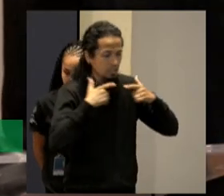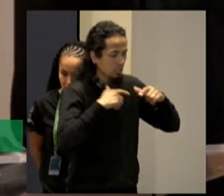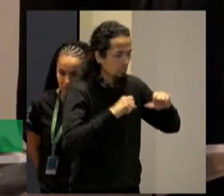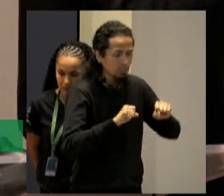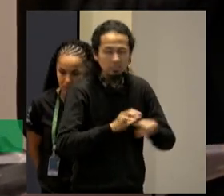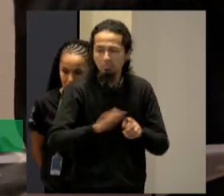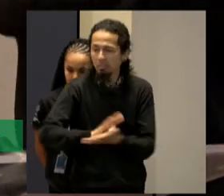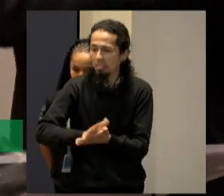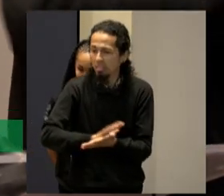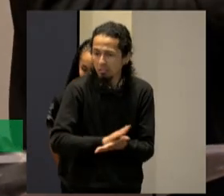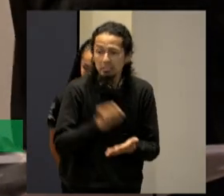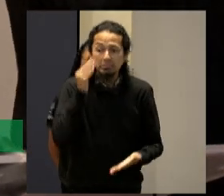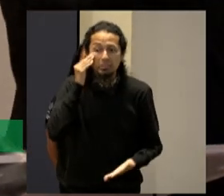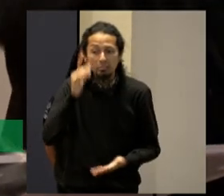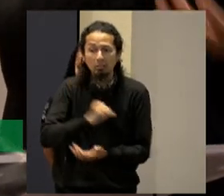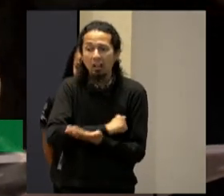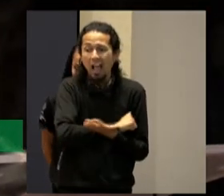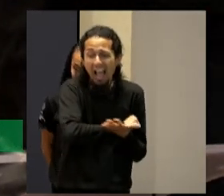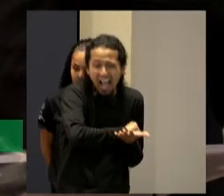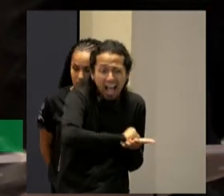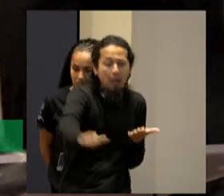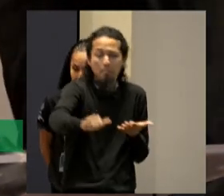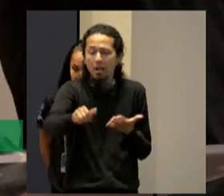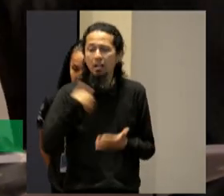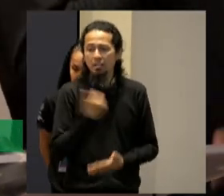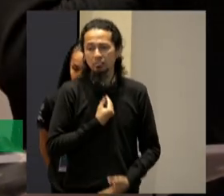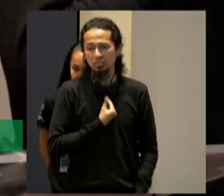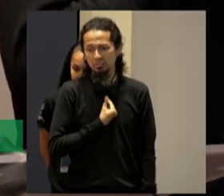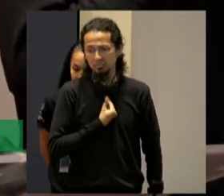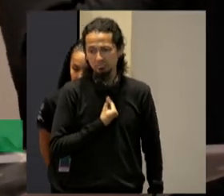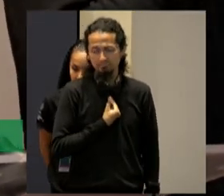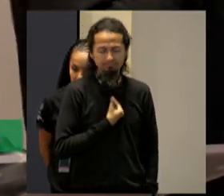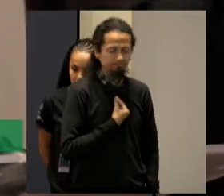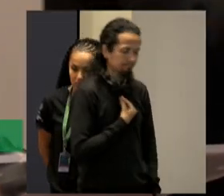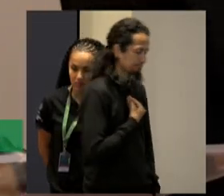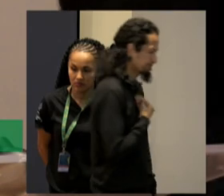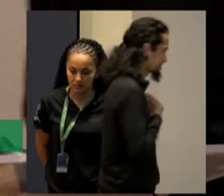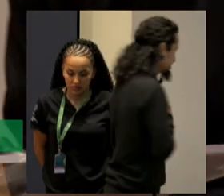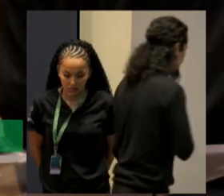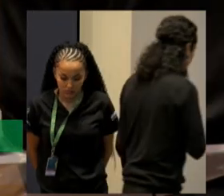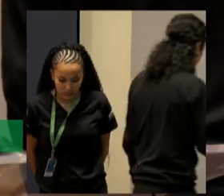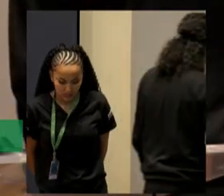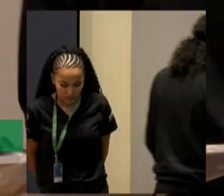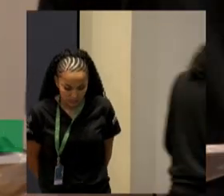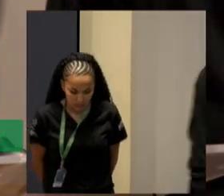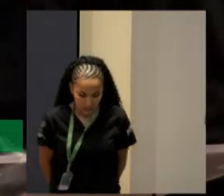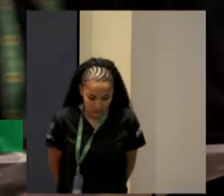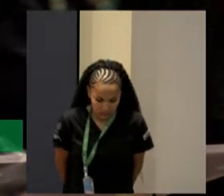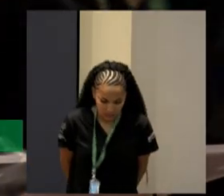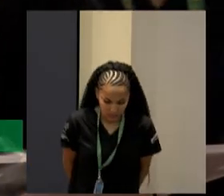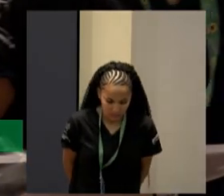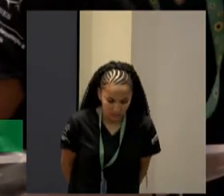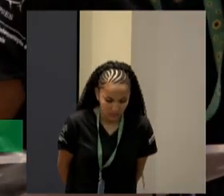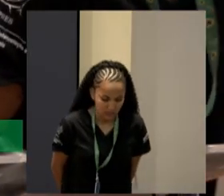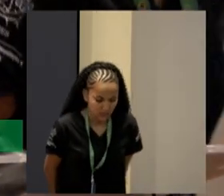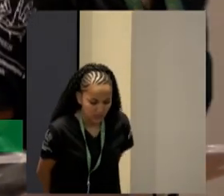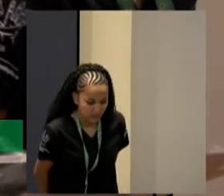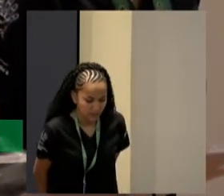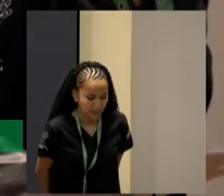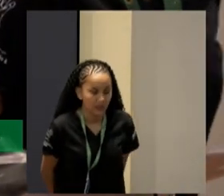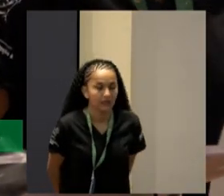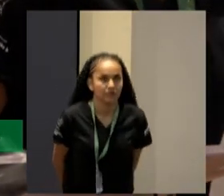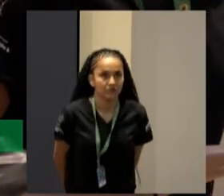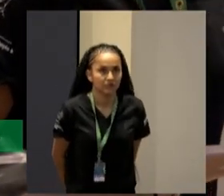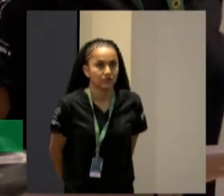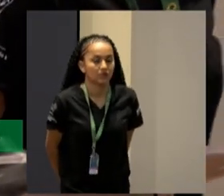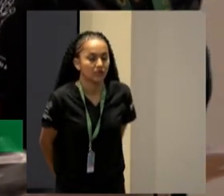também tentou apagar quem nós éramos. Seríamos bem-sucedidos, seríamos bem aceitos se